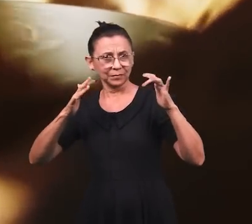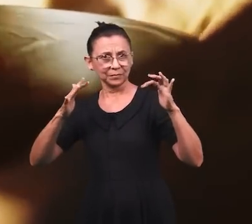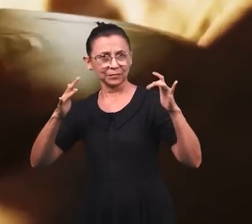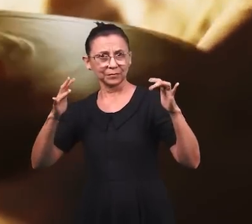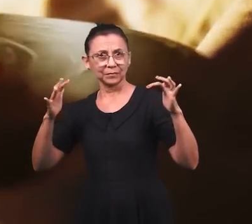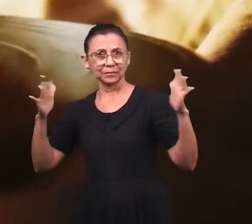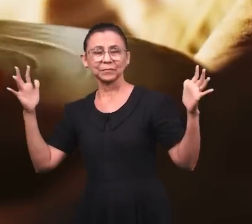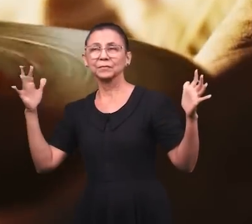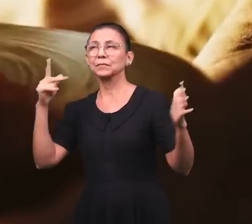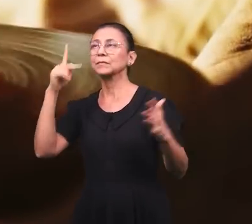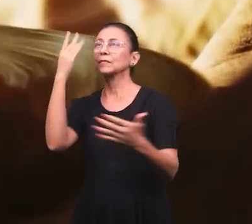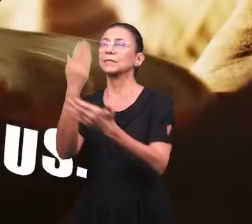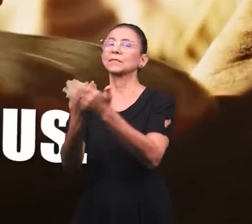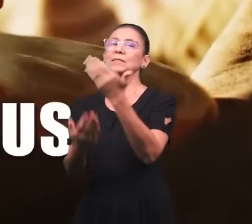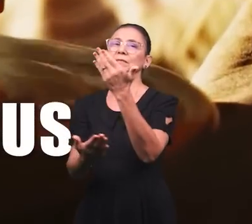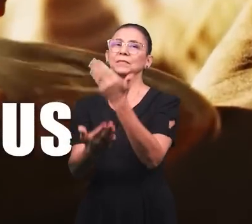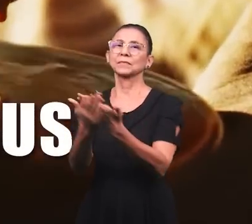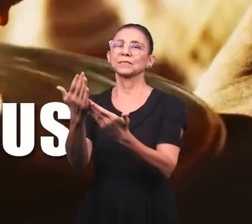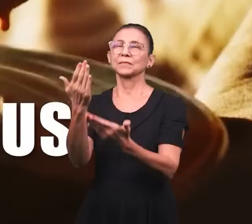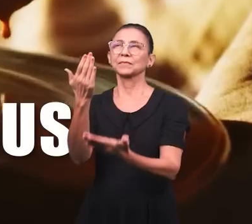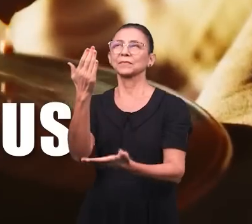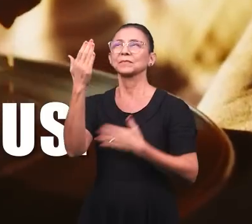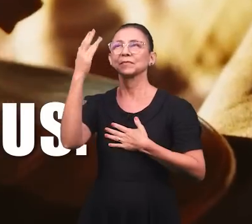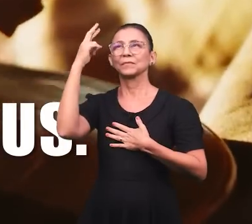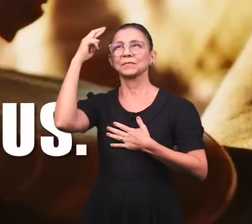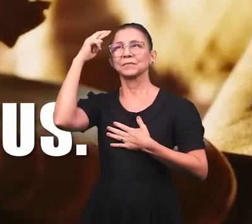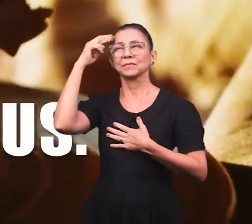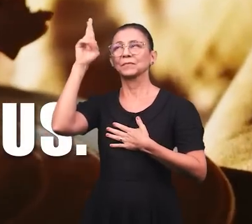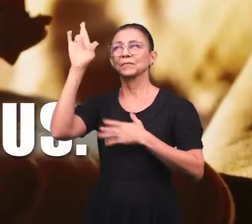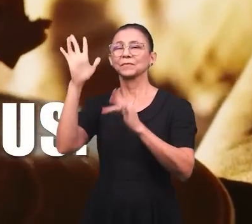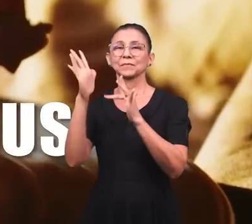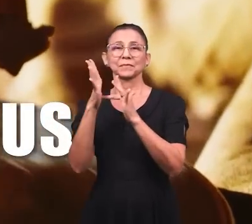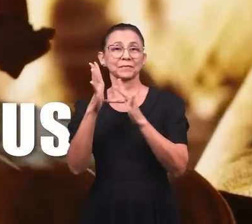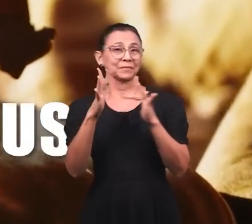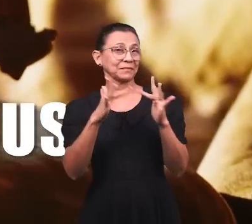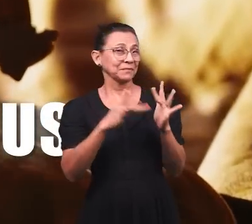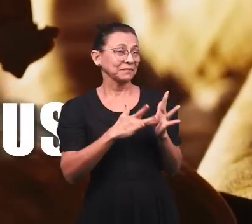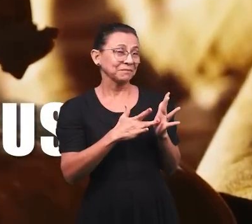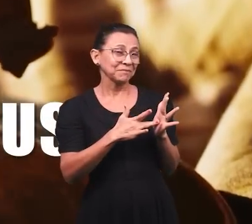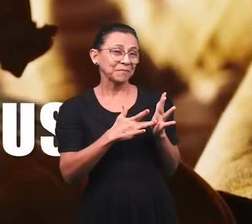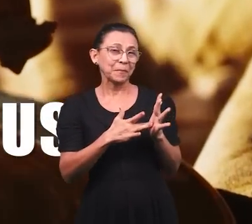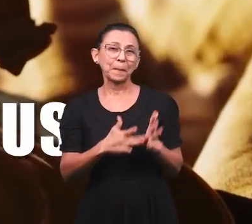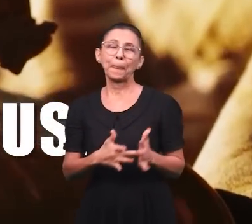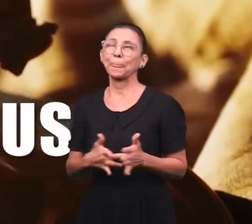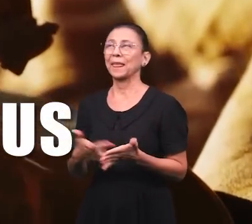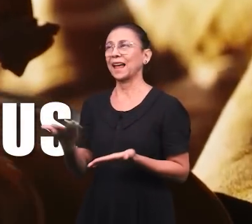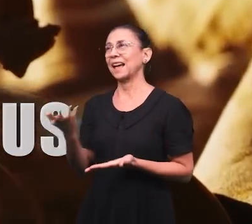glória em tuas mãos, ó meu Jesus,